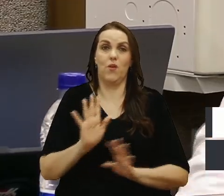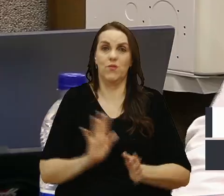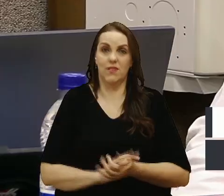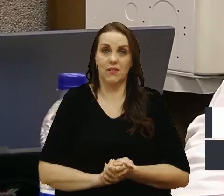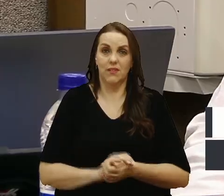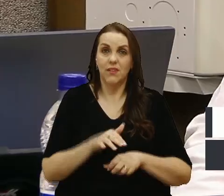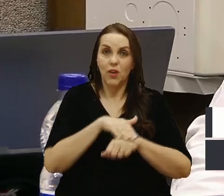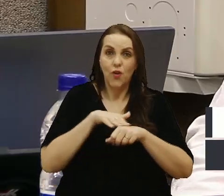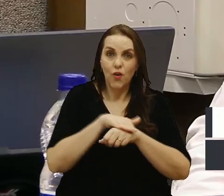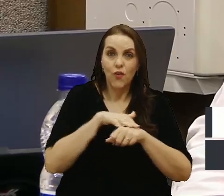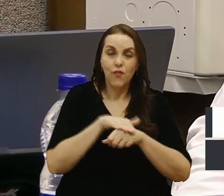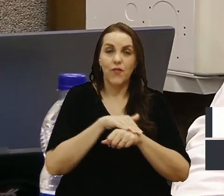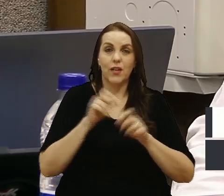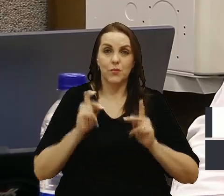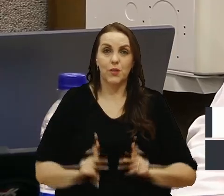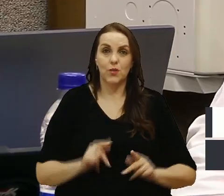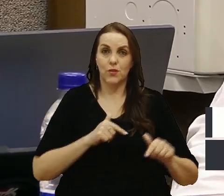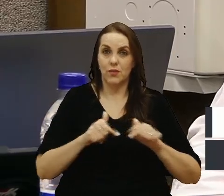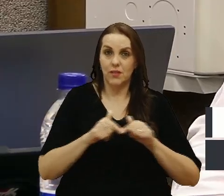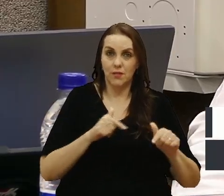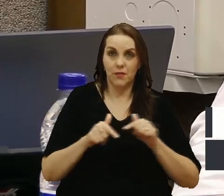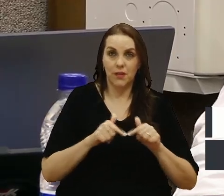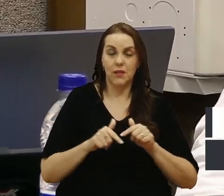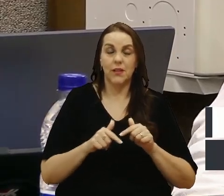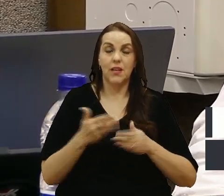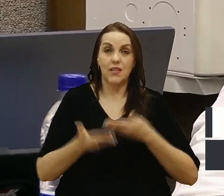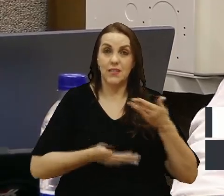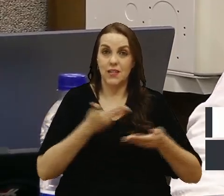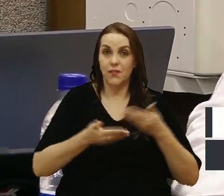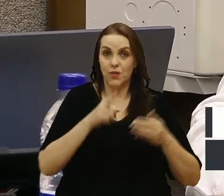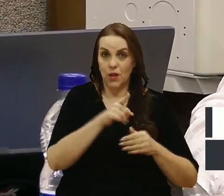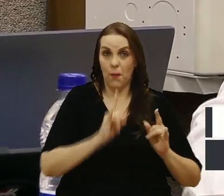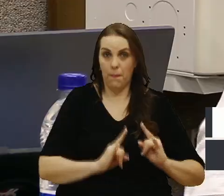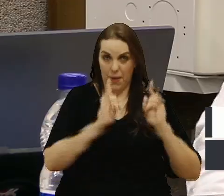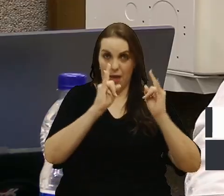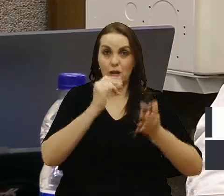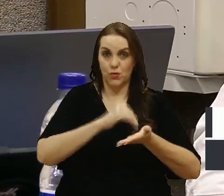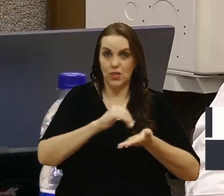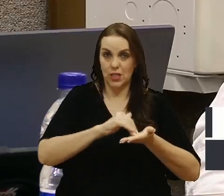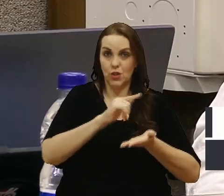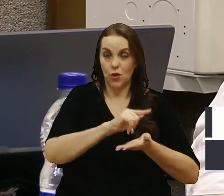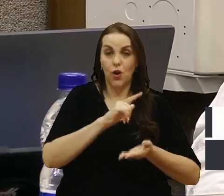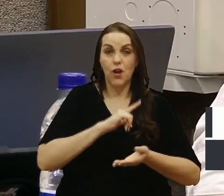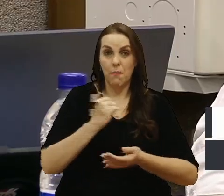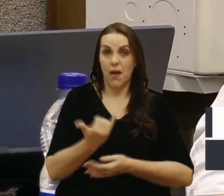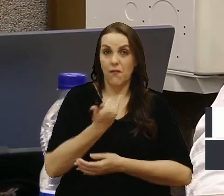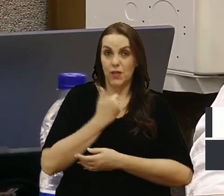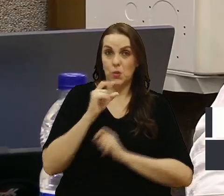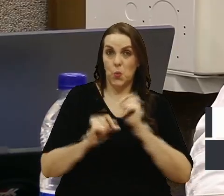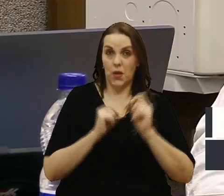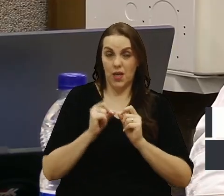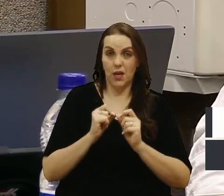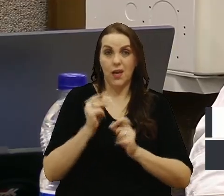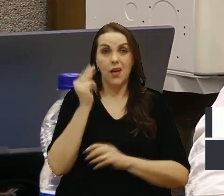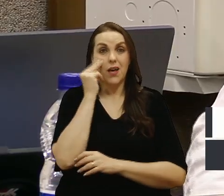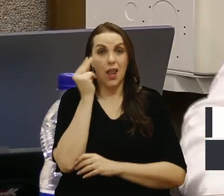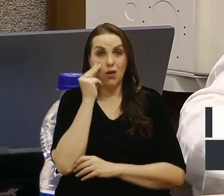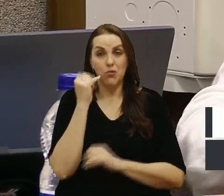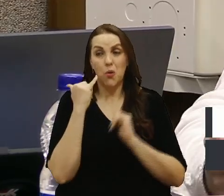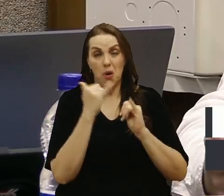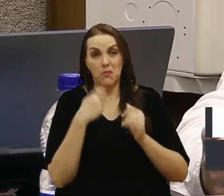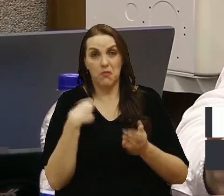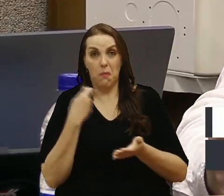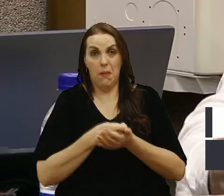trabalhadores ali que prestam serviço do prédio, que tem meu escritório, eles me falam o seguinte: Cláudio, o ônibus eu vou ter que pagar uma